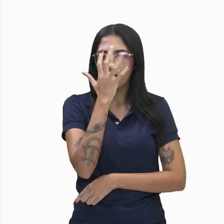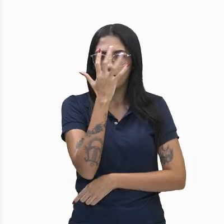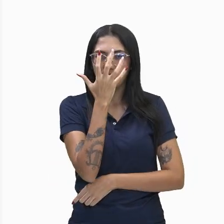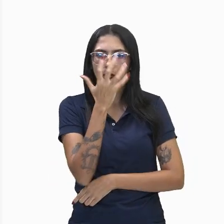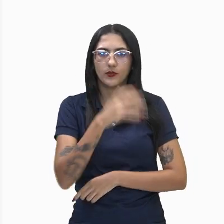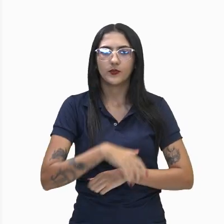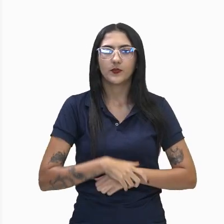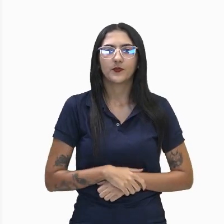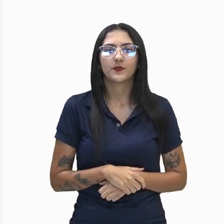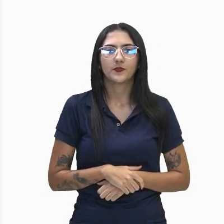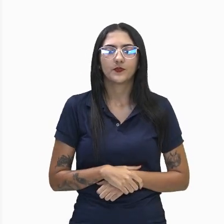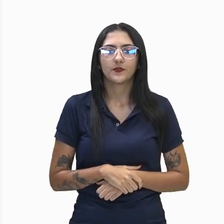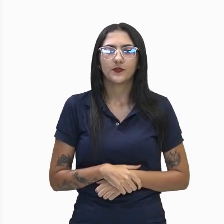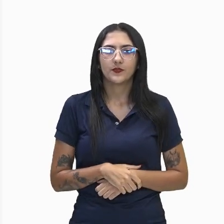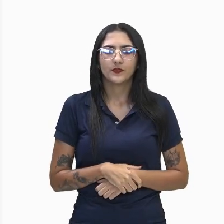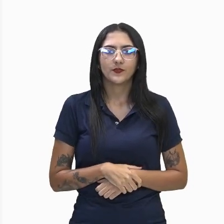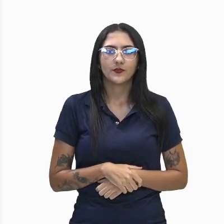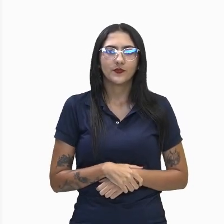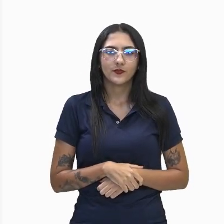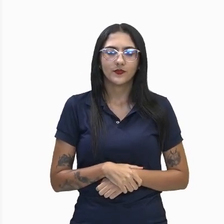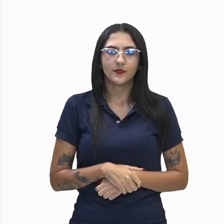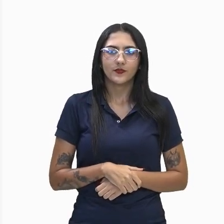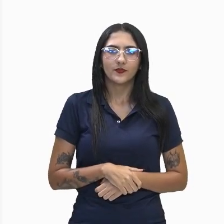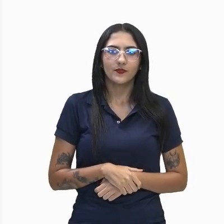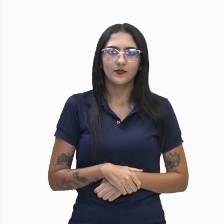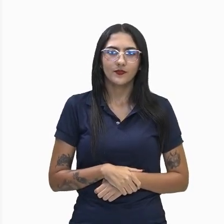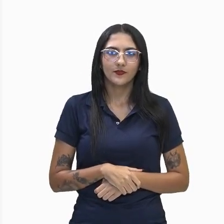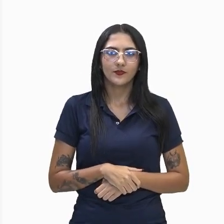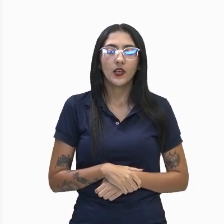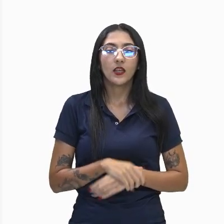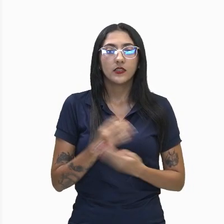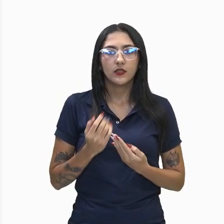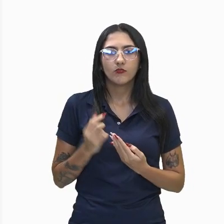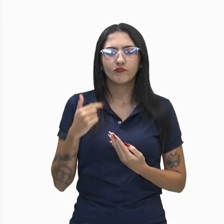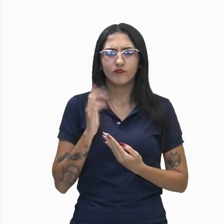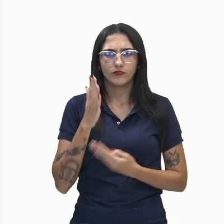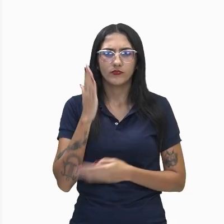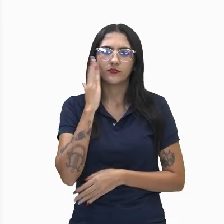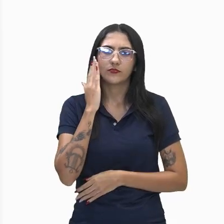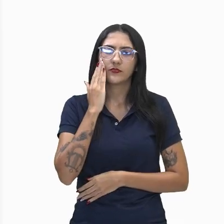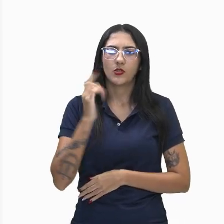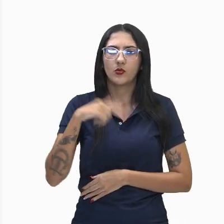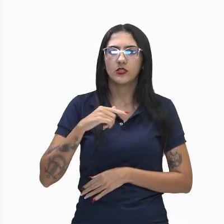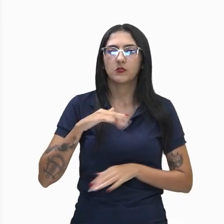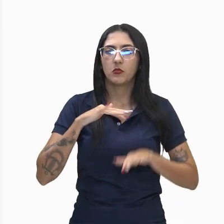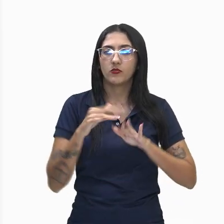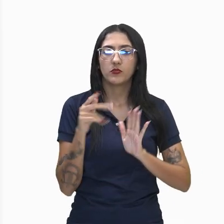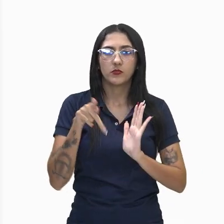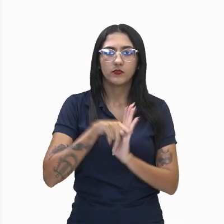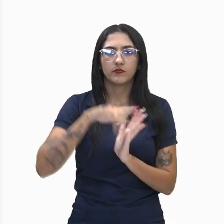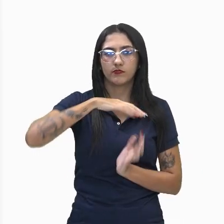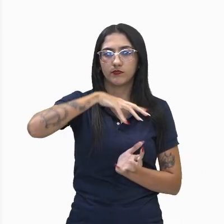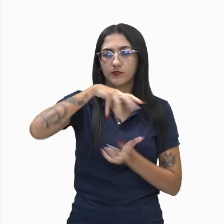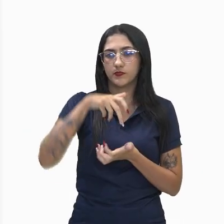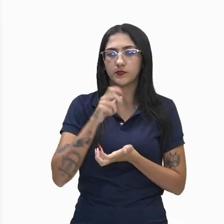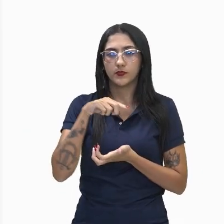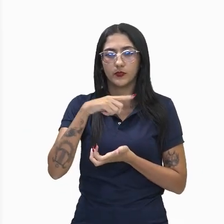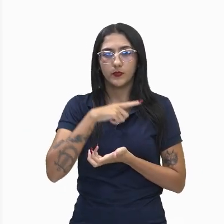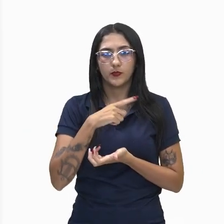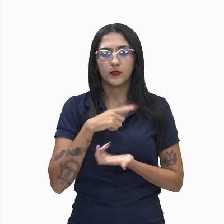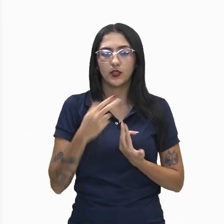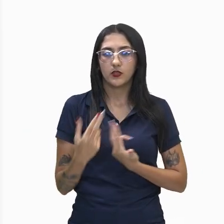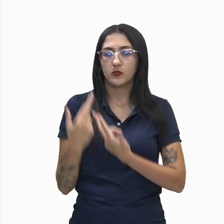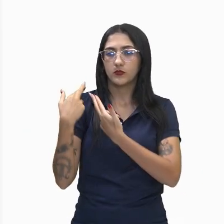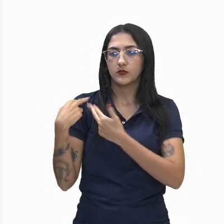bom? Então, nós temos aí esse movimento de rotação, e aí ele vai ser responsável, né,